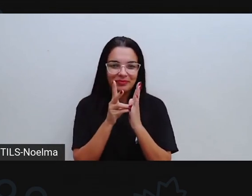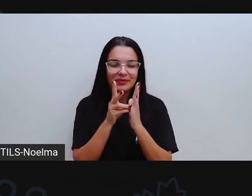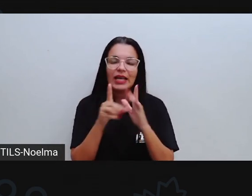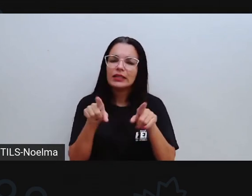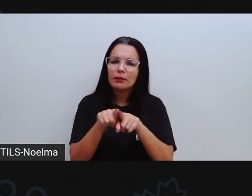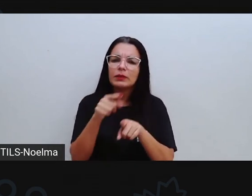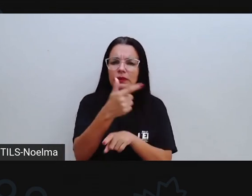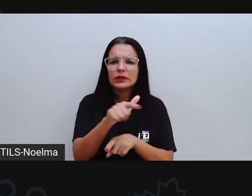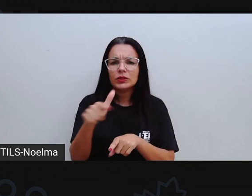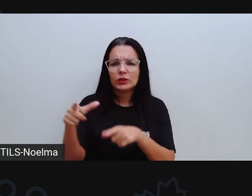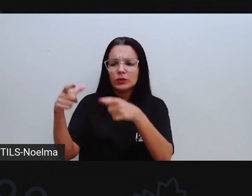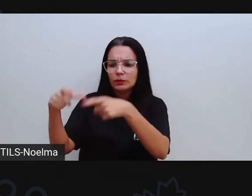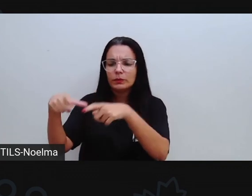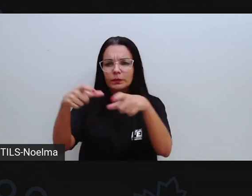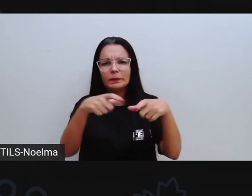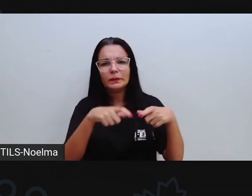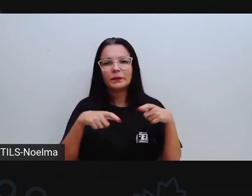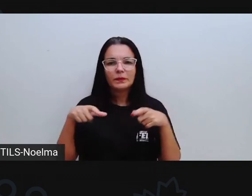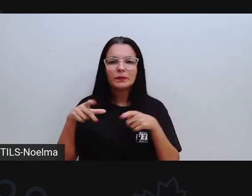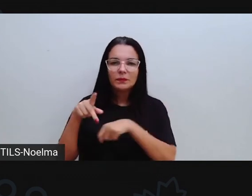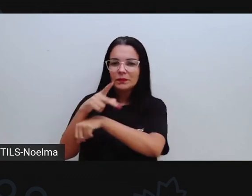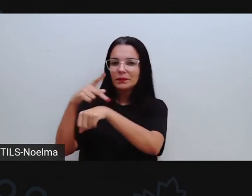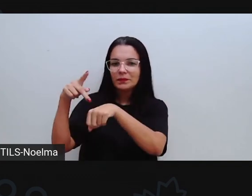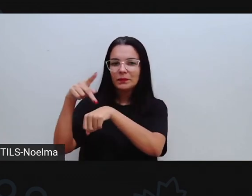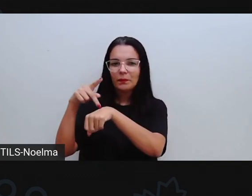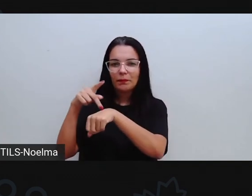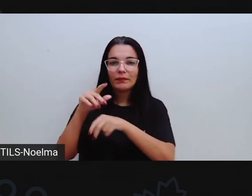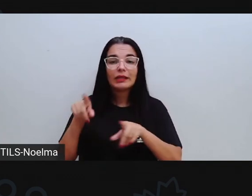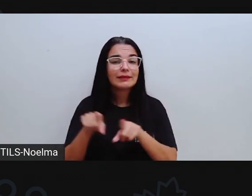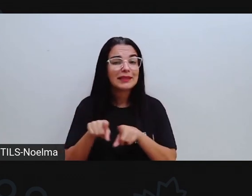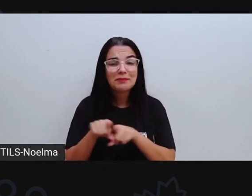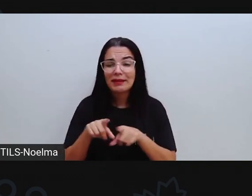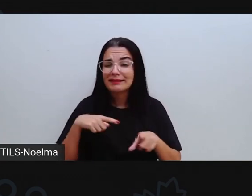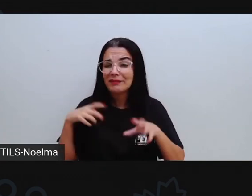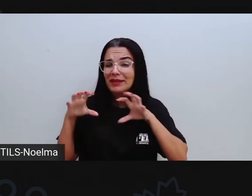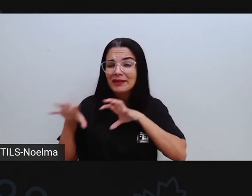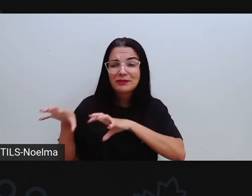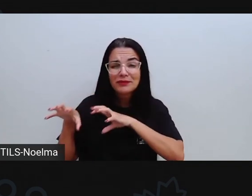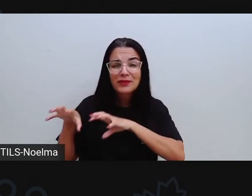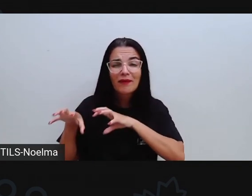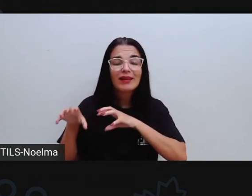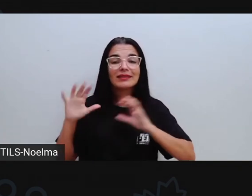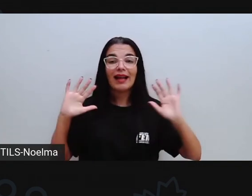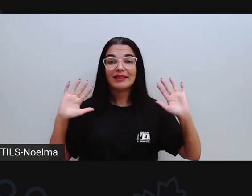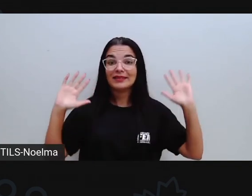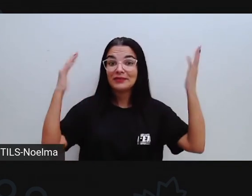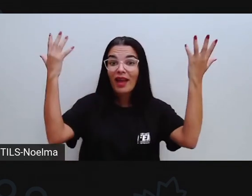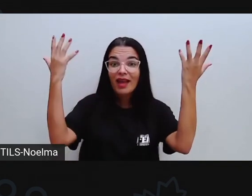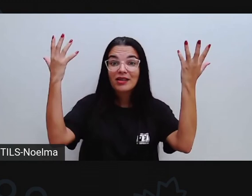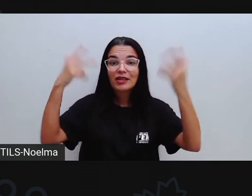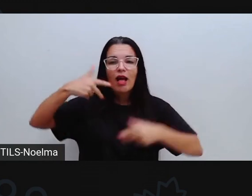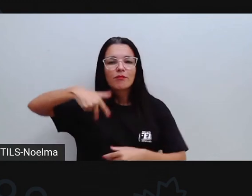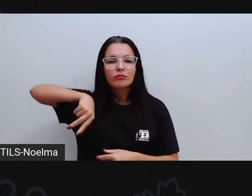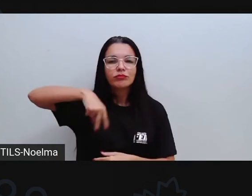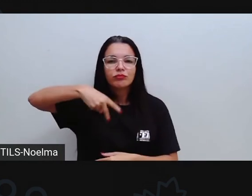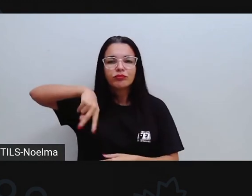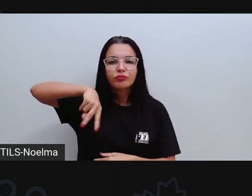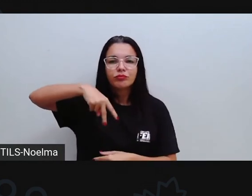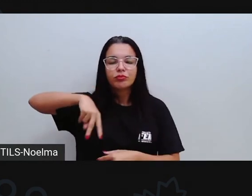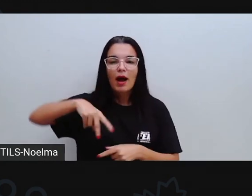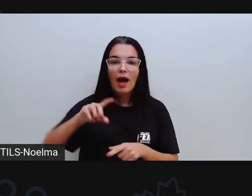outros locais, certo? Nas festas, né? Nas danças, até na música